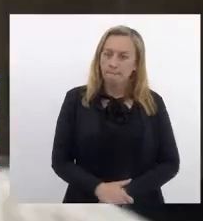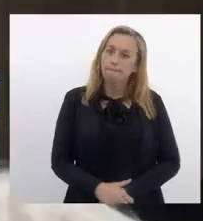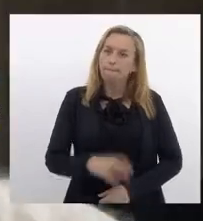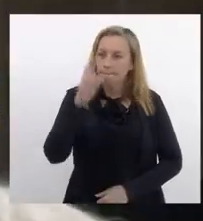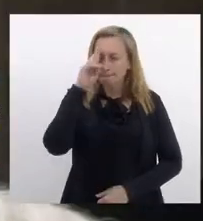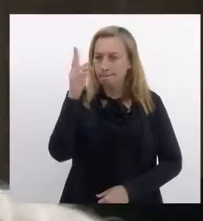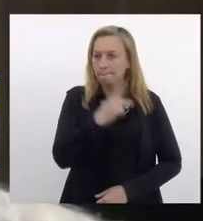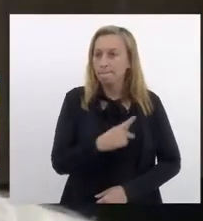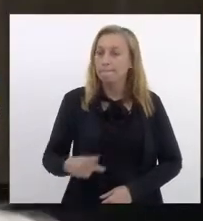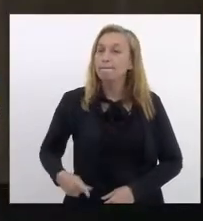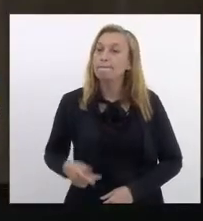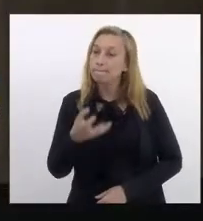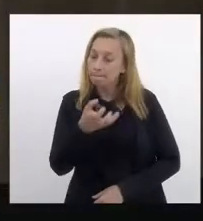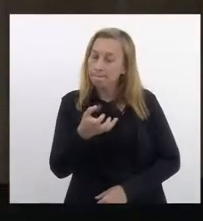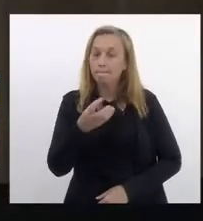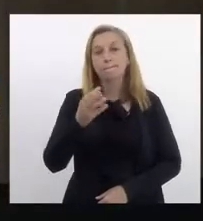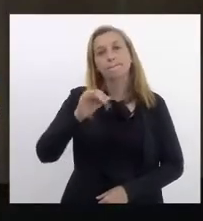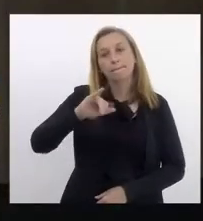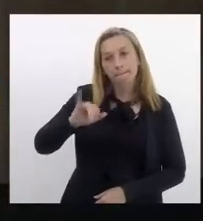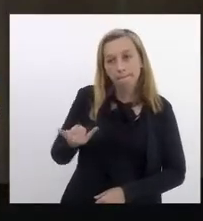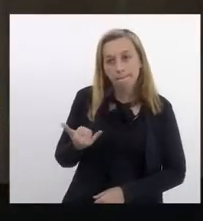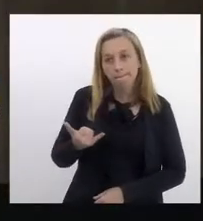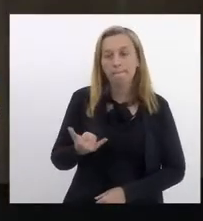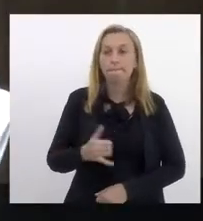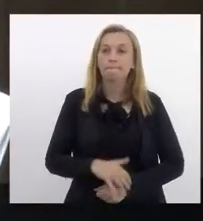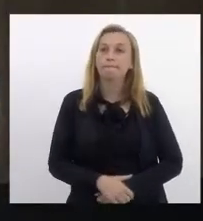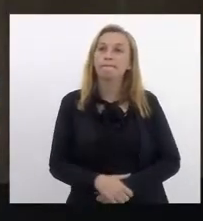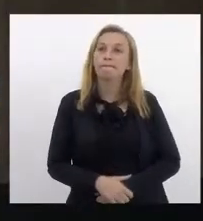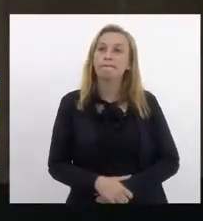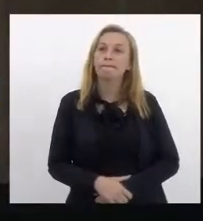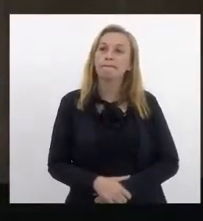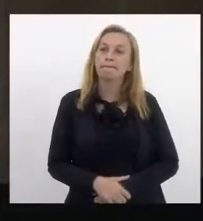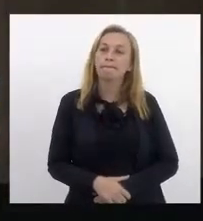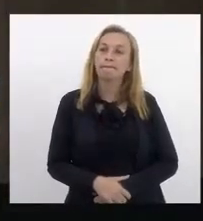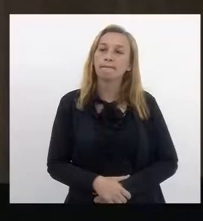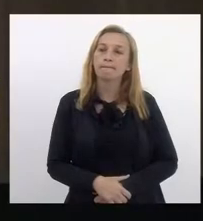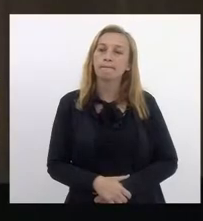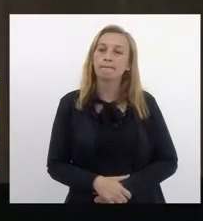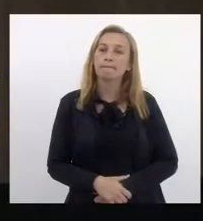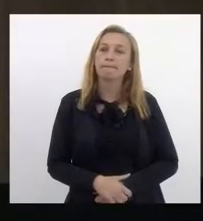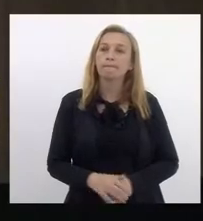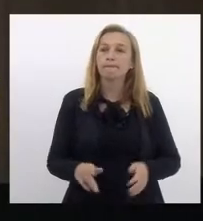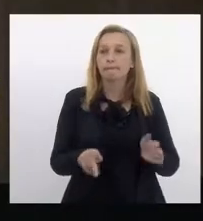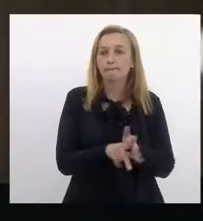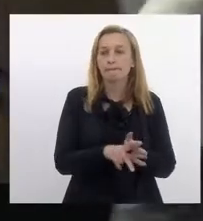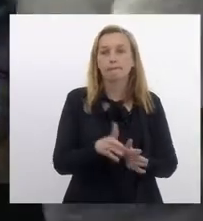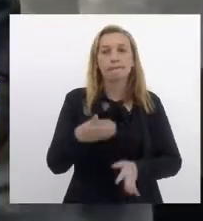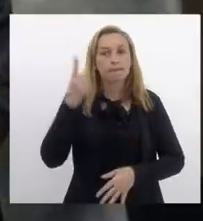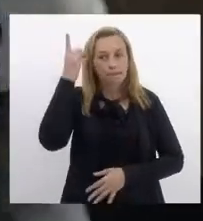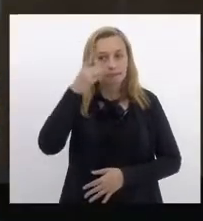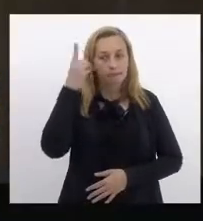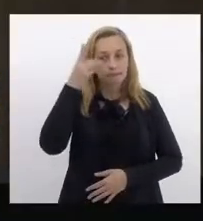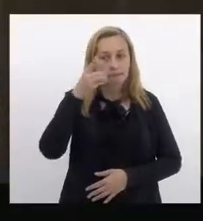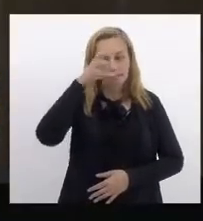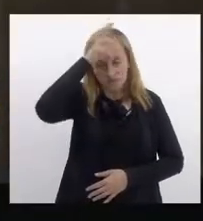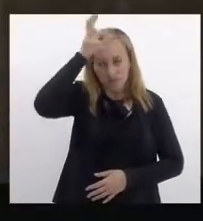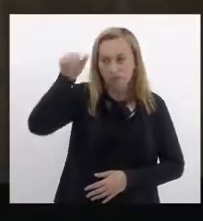Senhor presidente, eu queria aproveitar, enquanto Vossa Excelência me possibilita, o projeto da deputada Tia Ju.